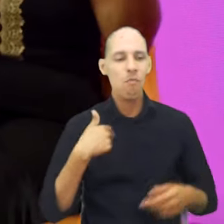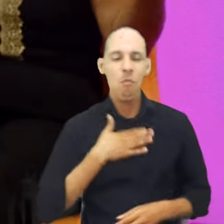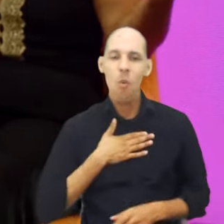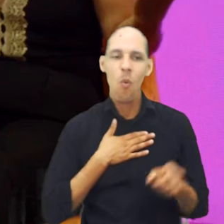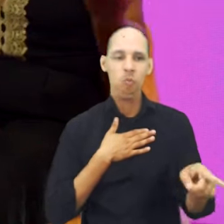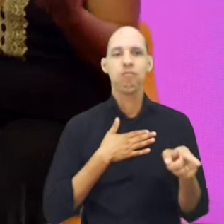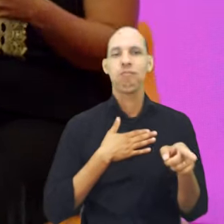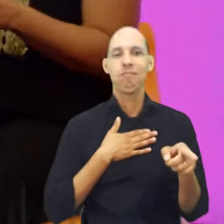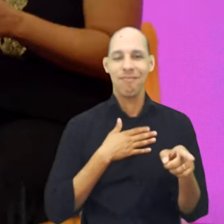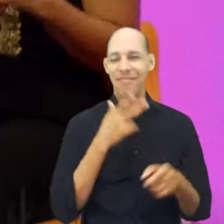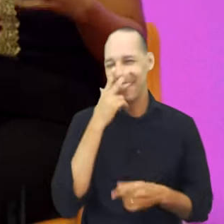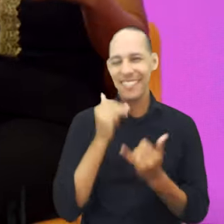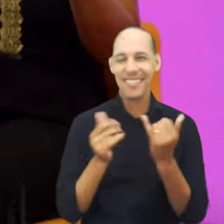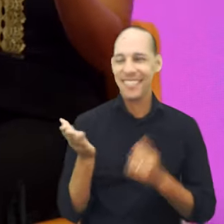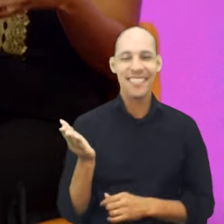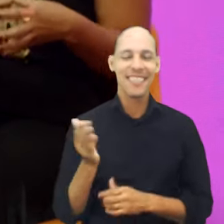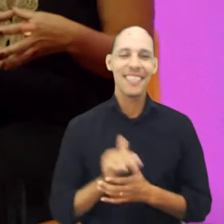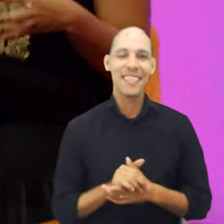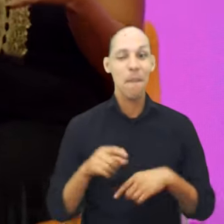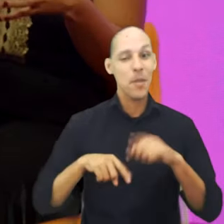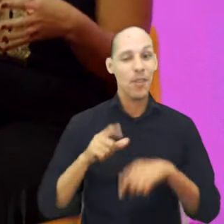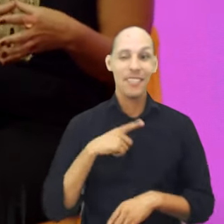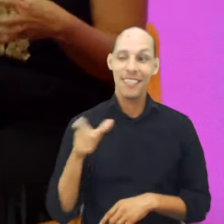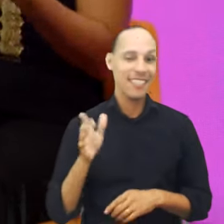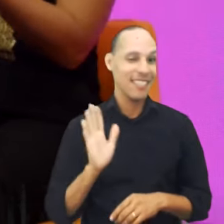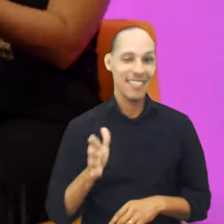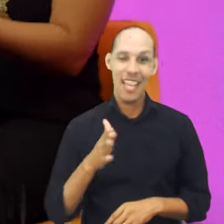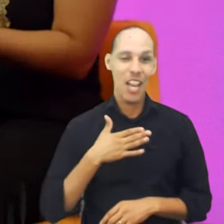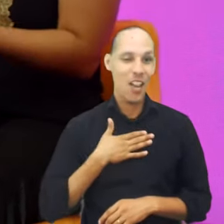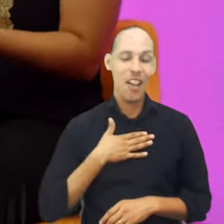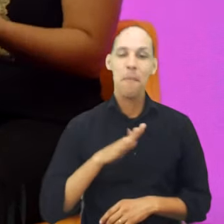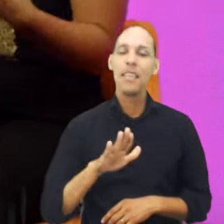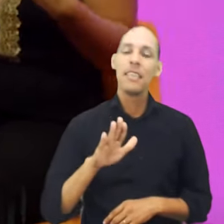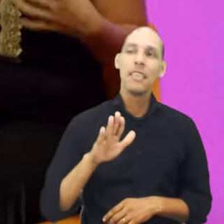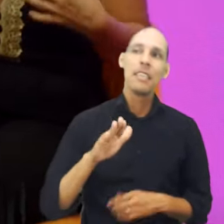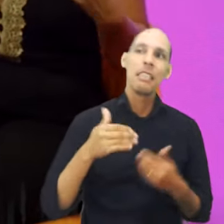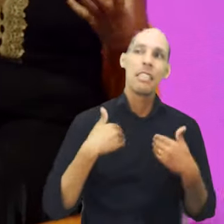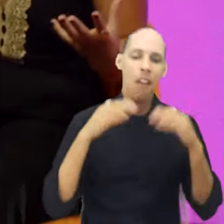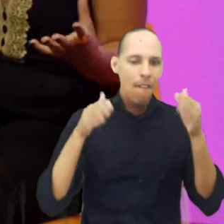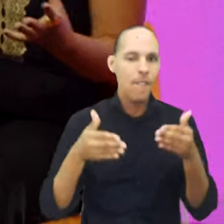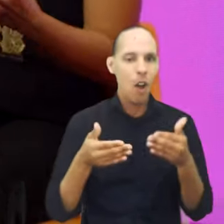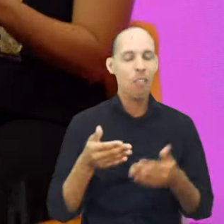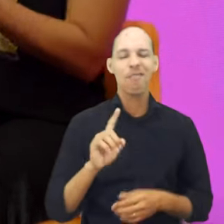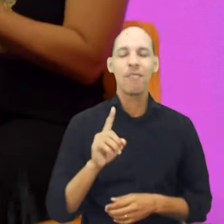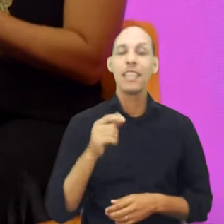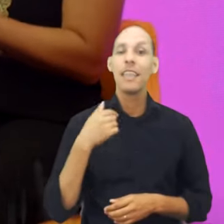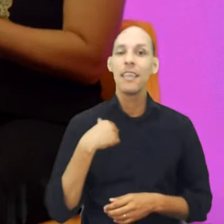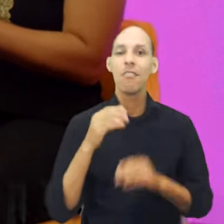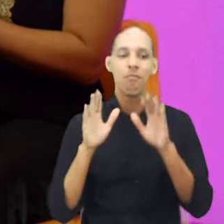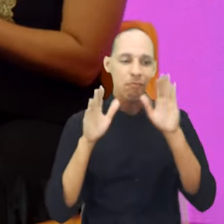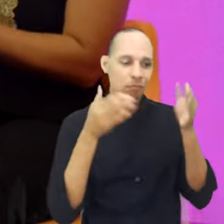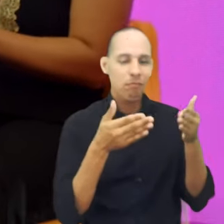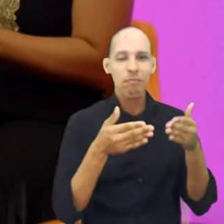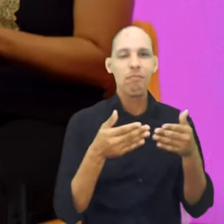então foi mais ou menos, né, como ela tinha ali um produto que ela gostava, mas que no primeiro momento não se dedicou tanto, eu fui atrás de um